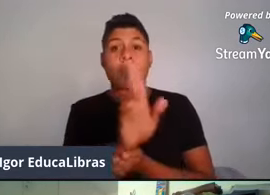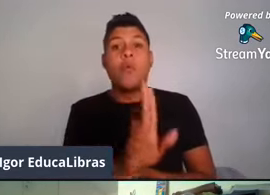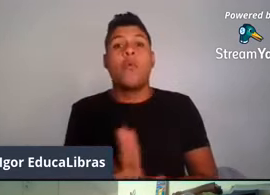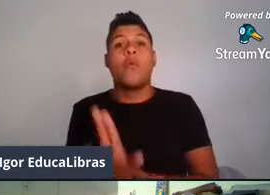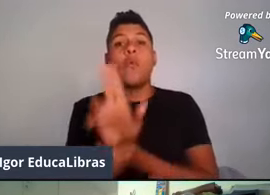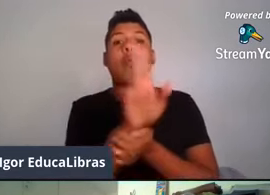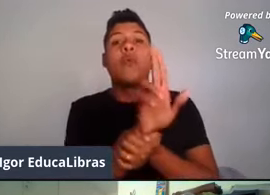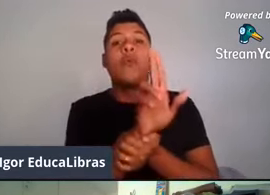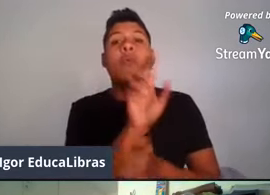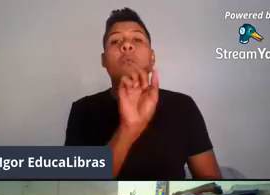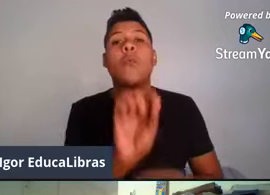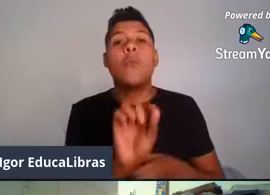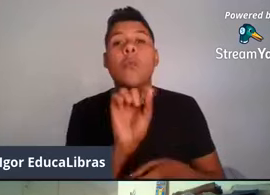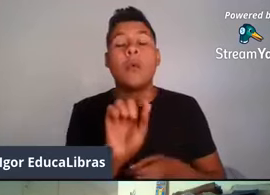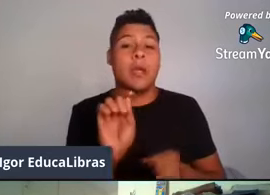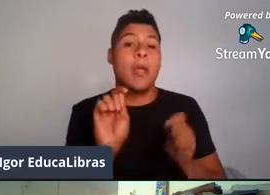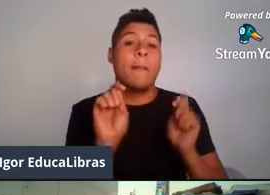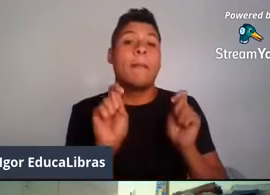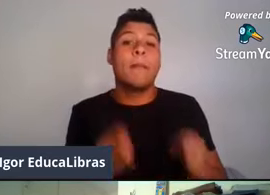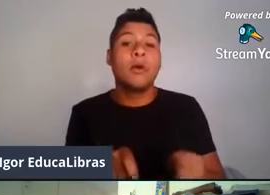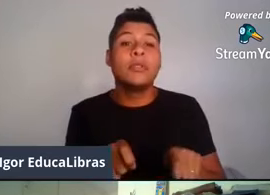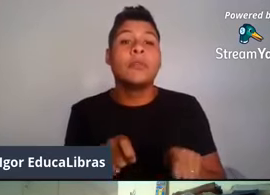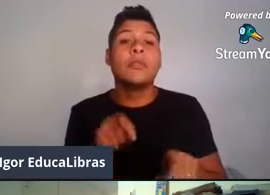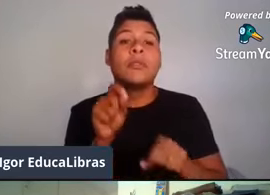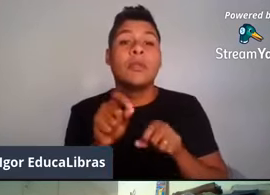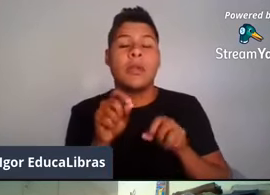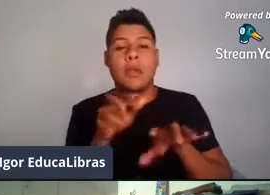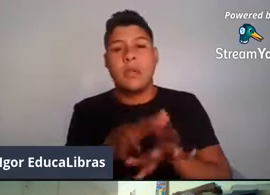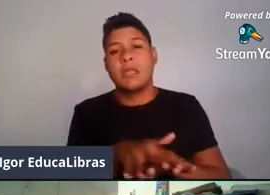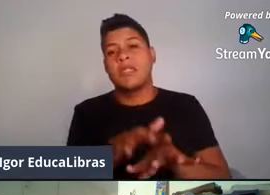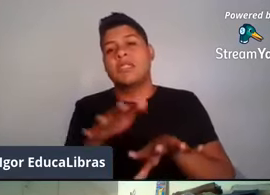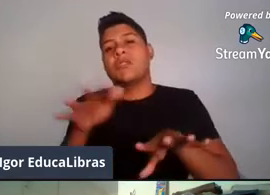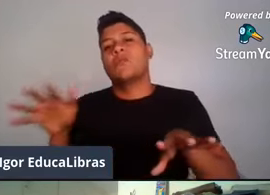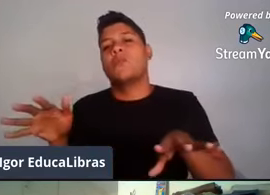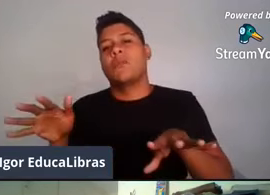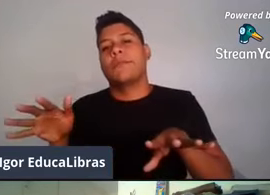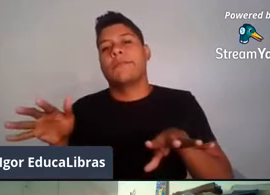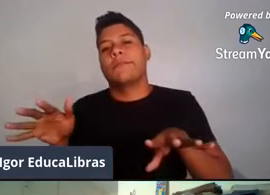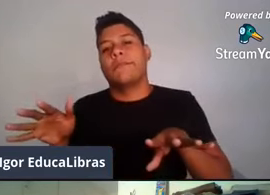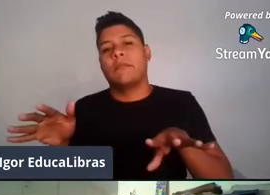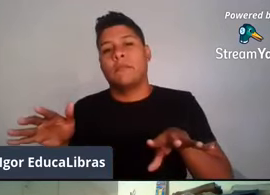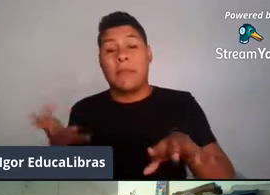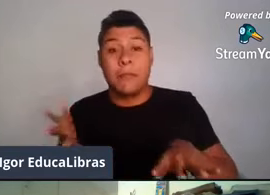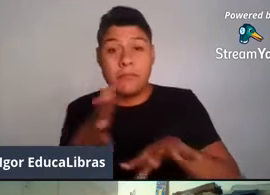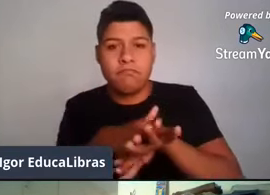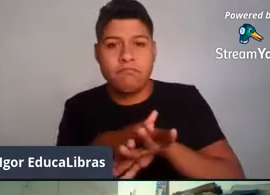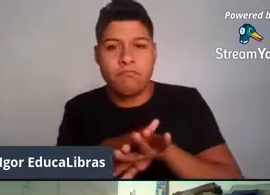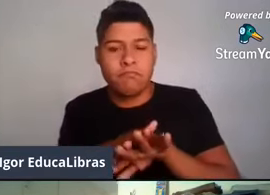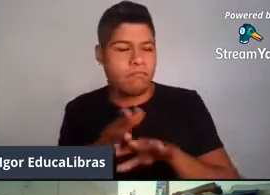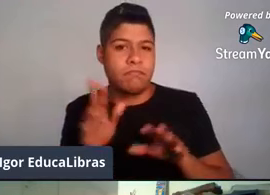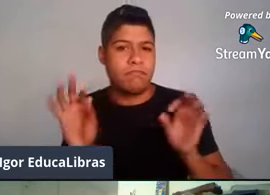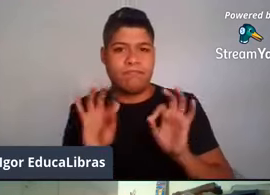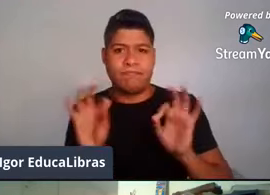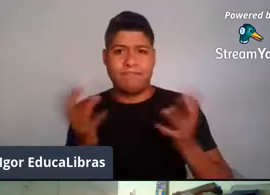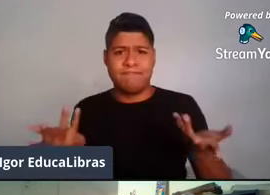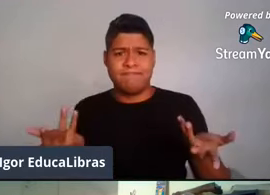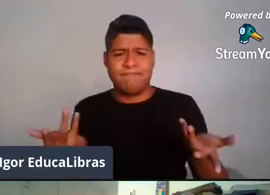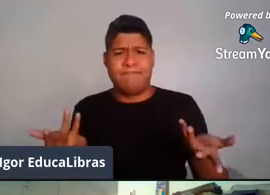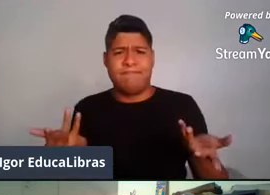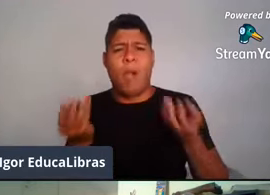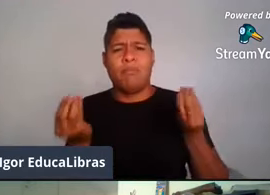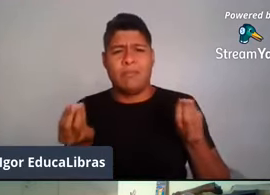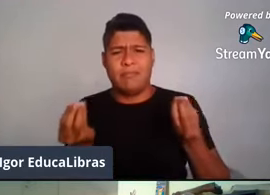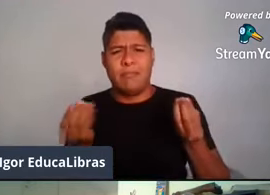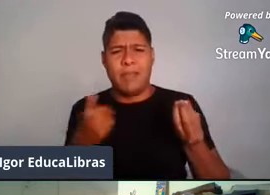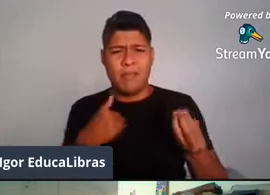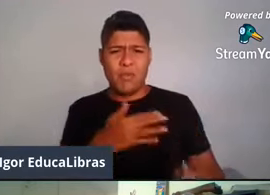dessa possibilidade para excluir cada vez mais as pessoas com deficiência. Né? Por mais que eu